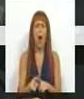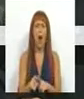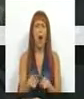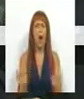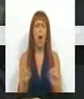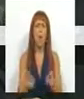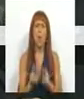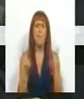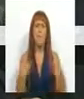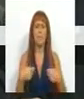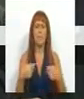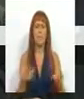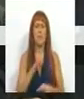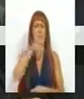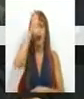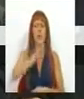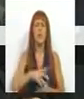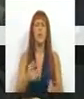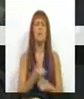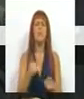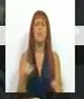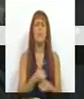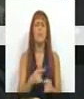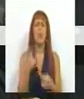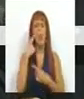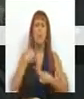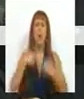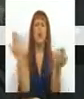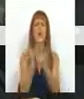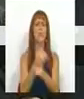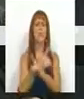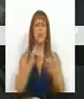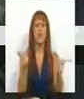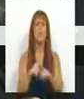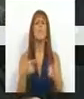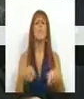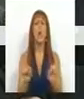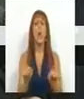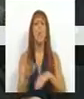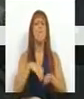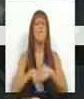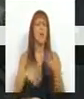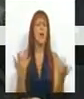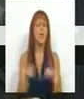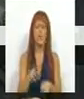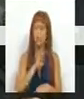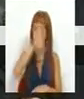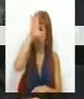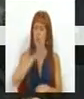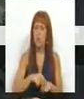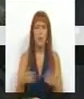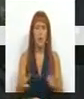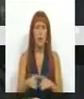que não ia haver aumento de encargos. Sr. Ministro, porque é que não divulga os estudos? Foram ou não foram feitos? E o Sr.